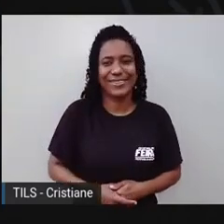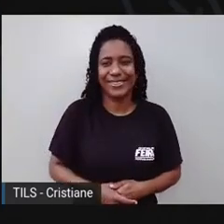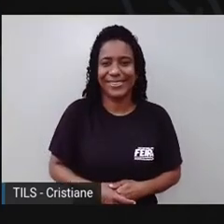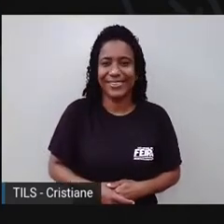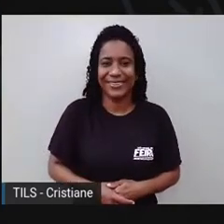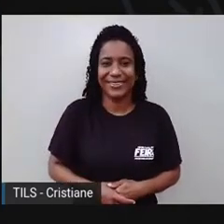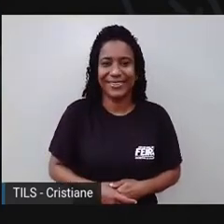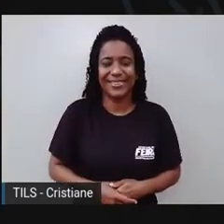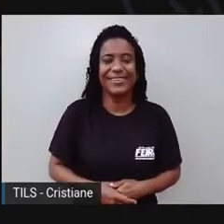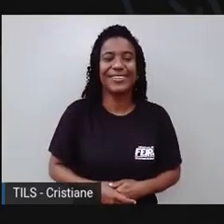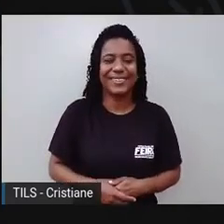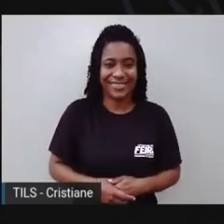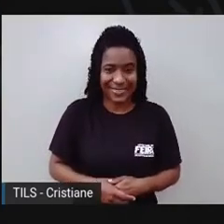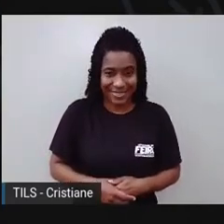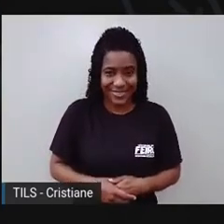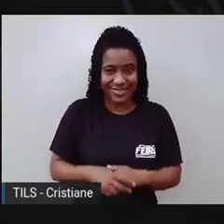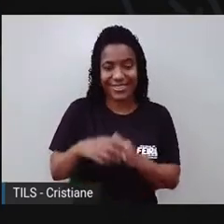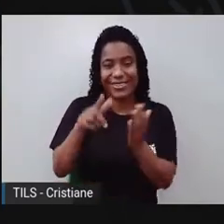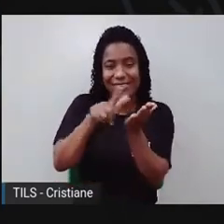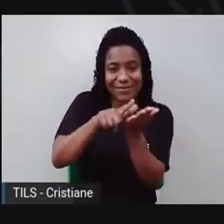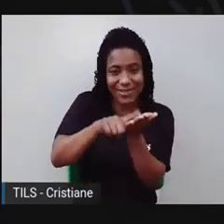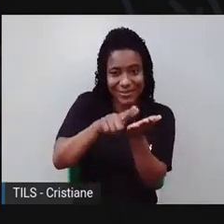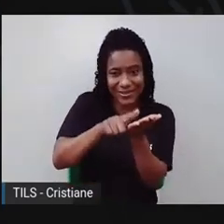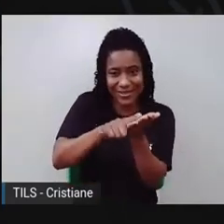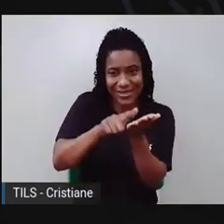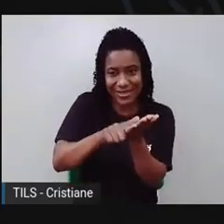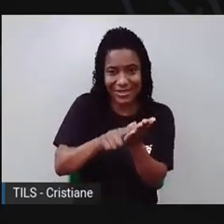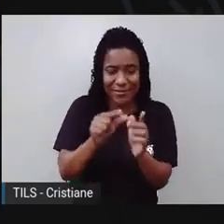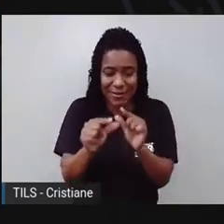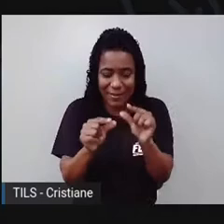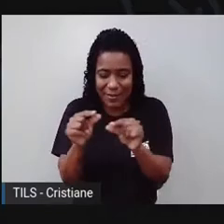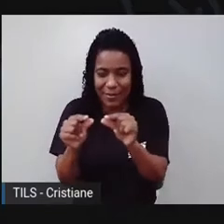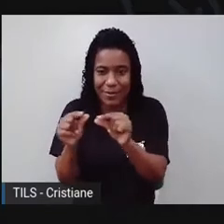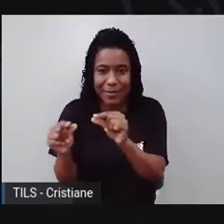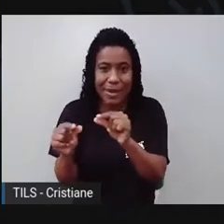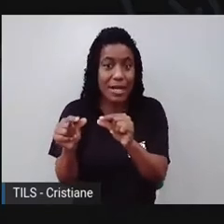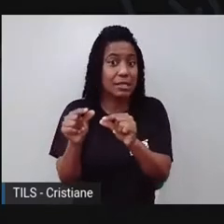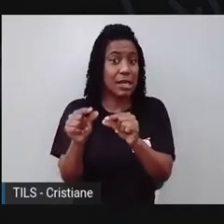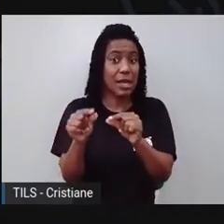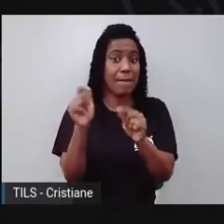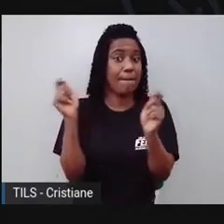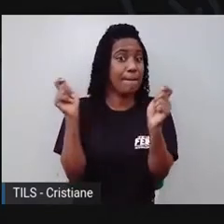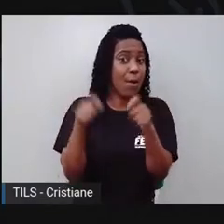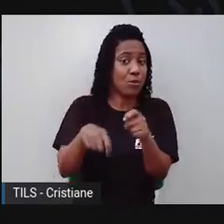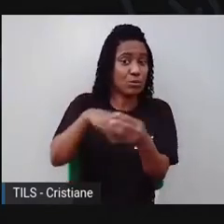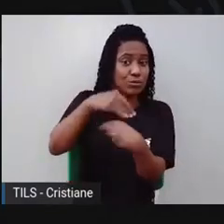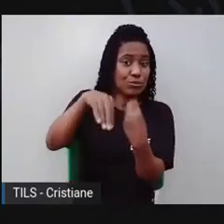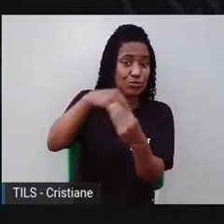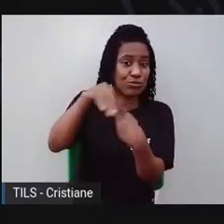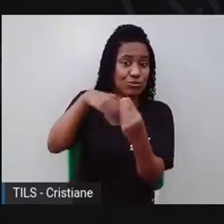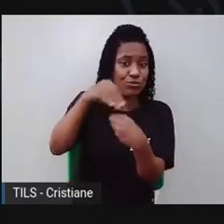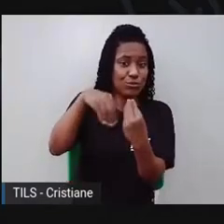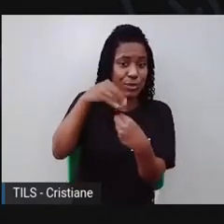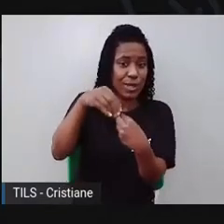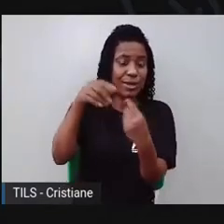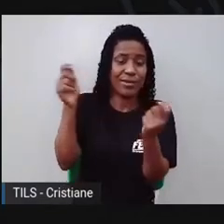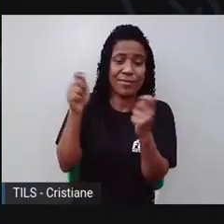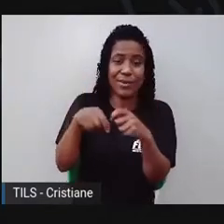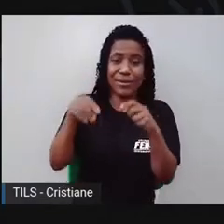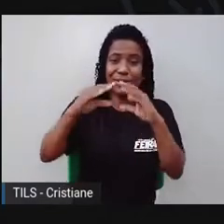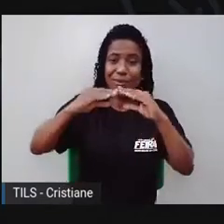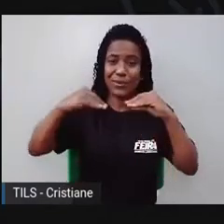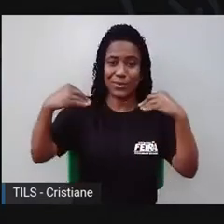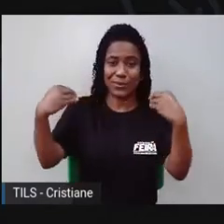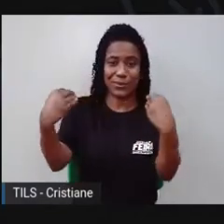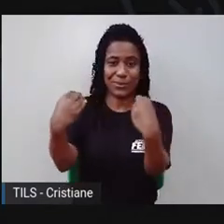do papel para fazer peças. Aí essa vasilhinha aqui